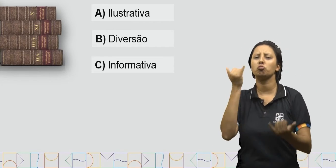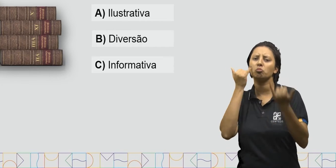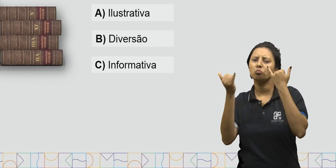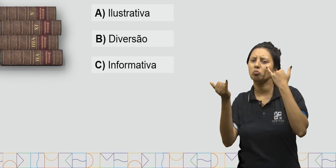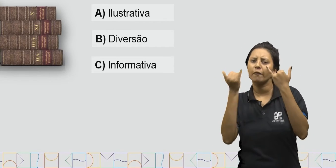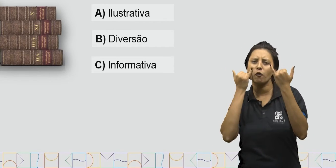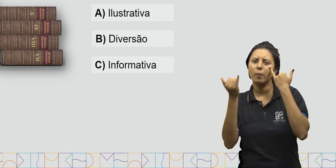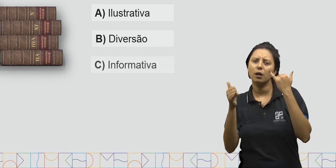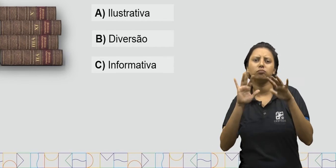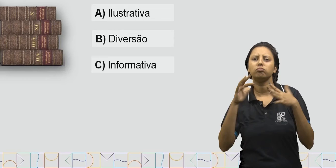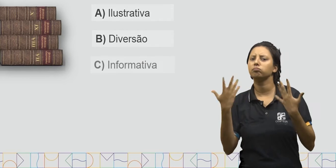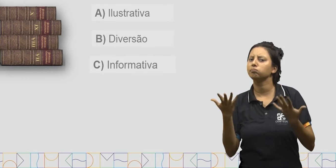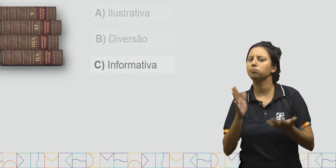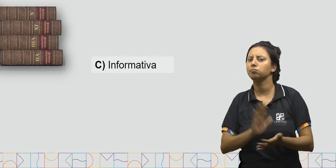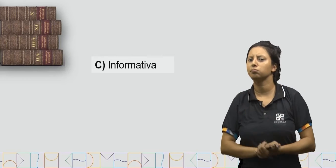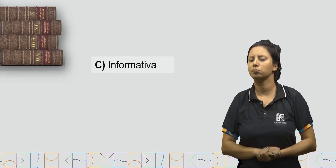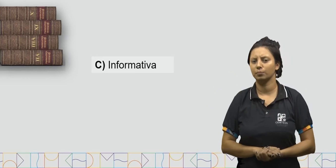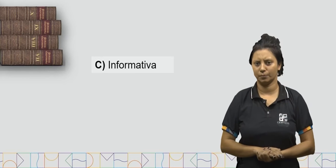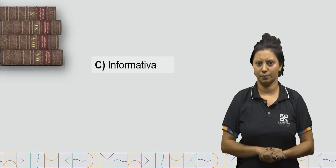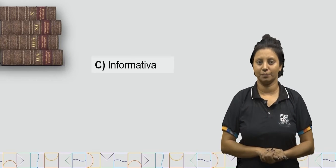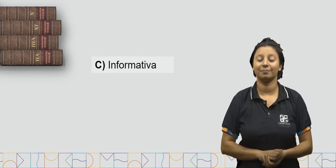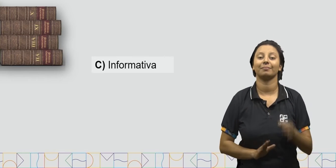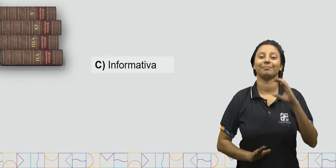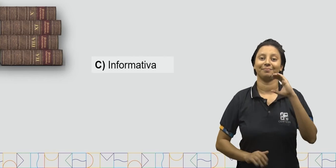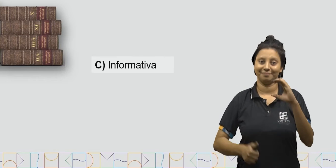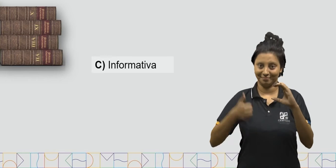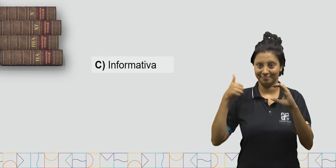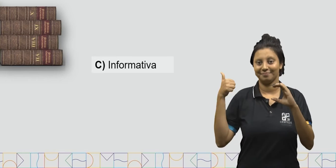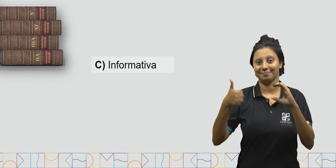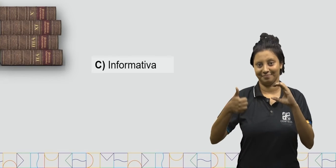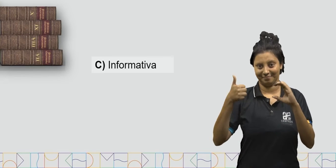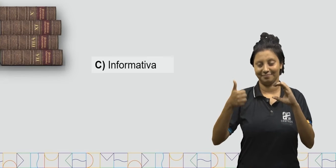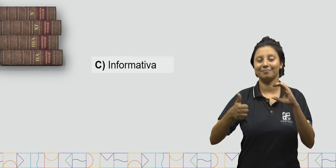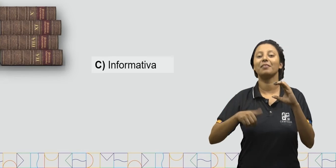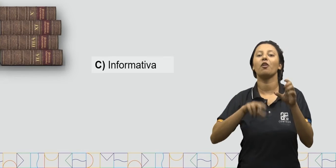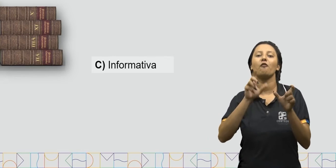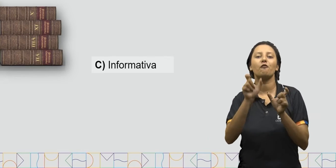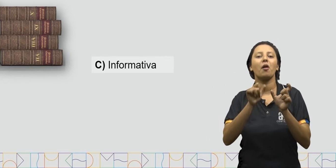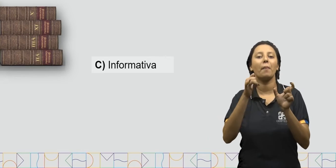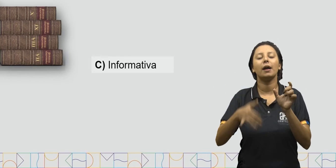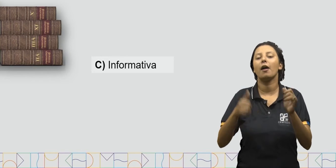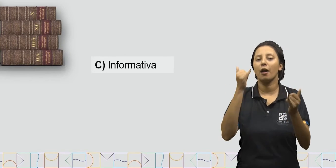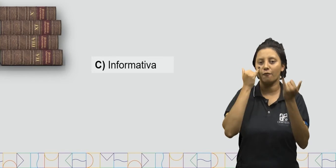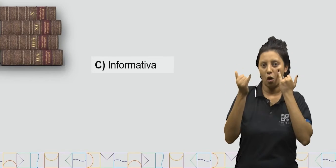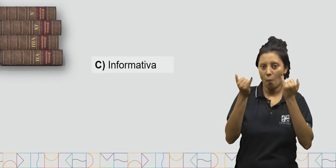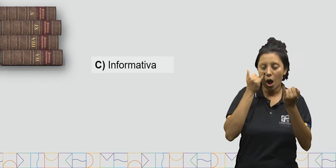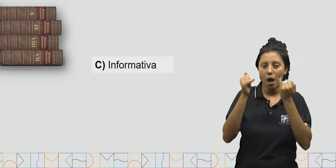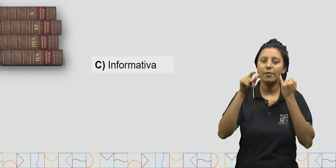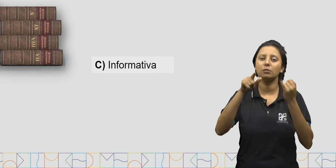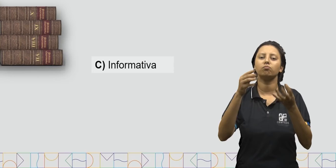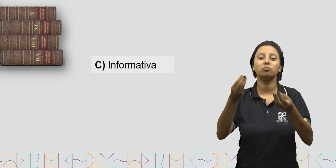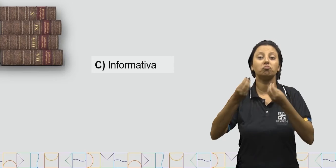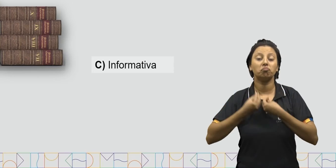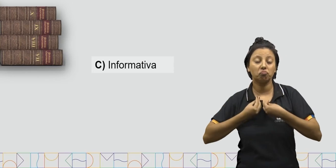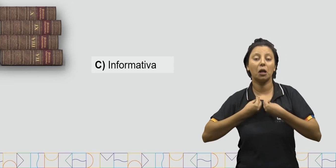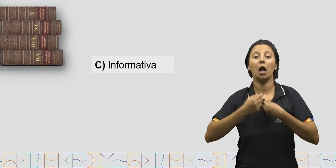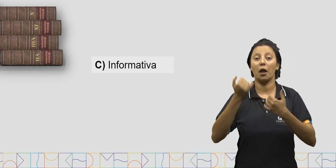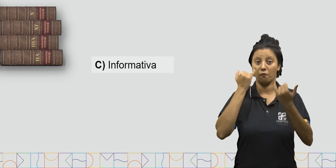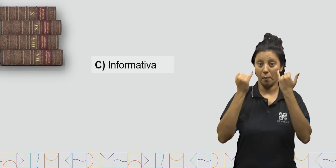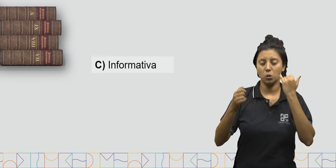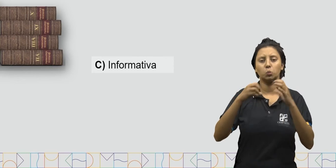C, informativa. Muito bem, o verbete ele é informativo, ele traz informações